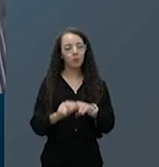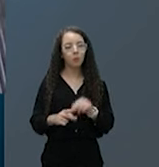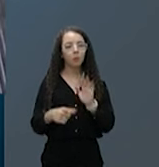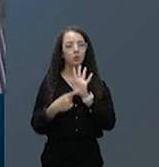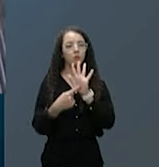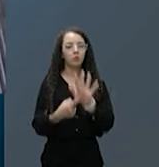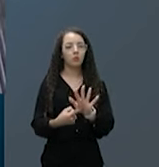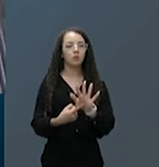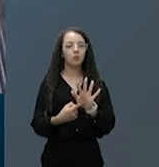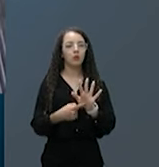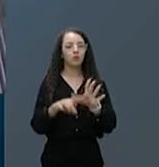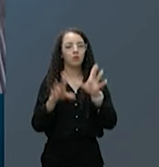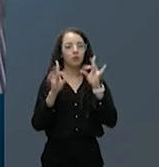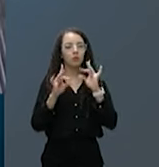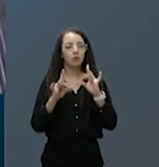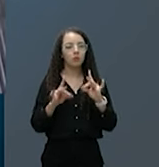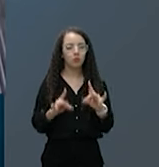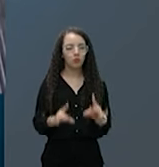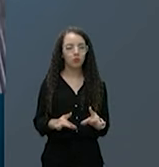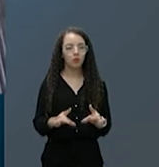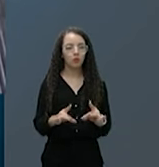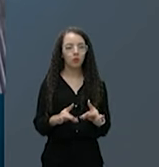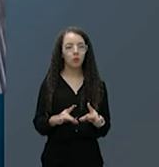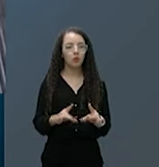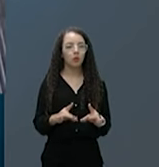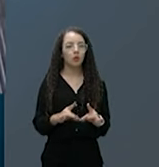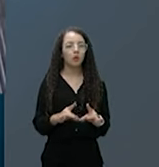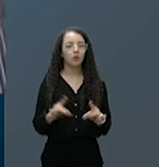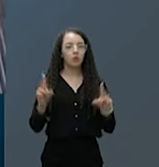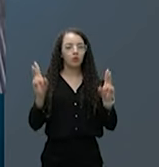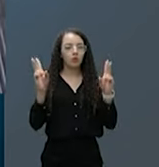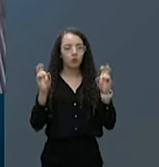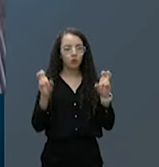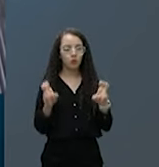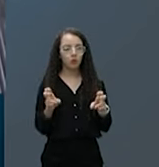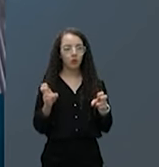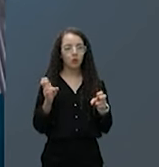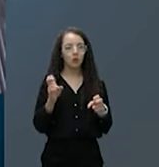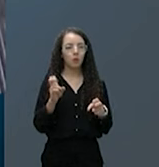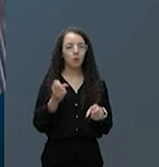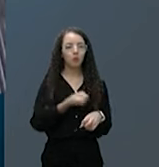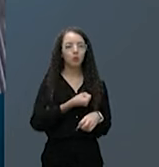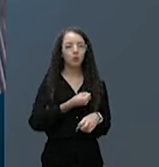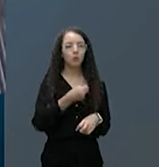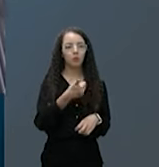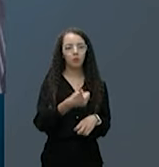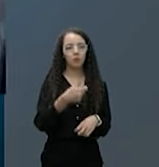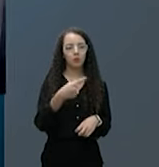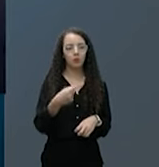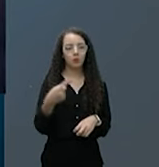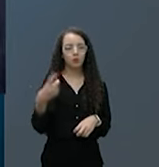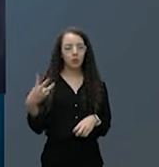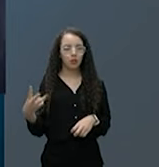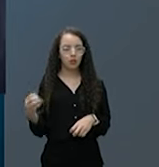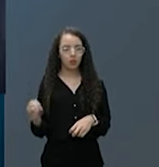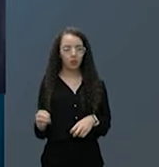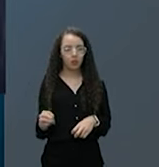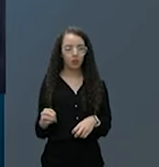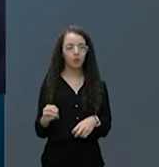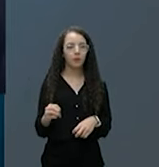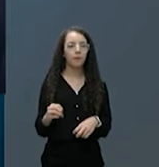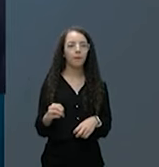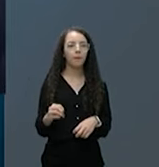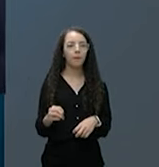segue. Portanto, nos termos do 1031, renovando aqui as vênias ao ministro Aldo Fernandes, relator, voto